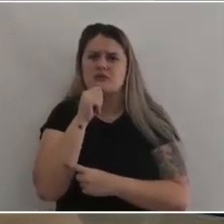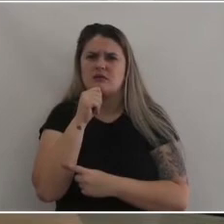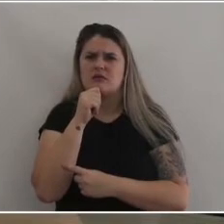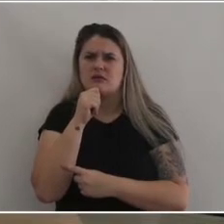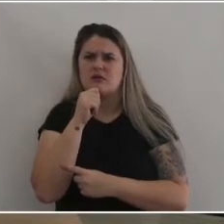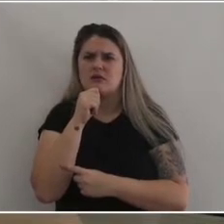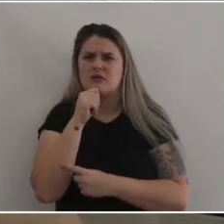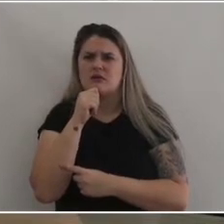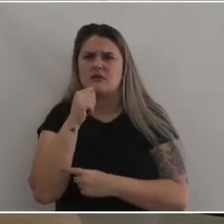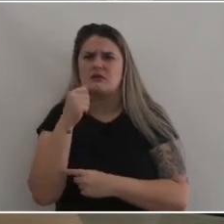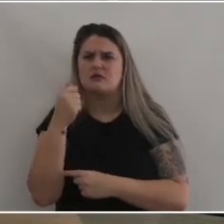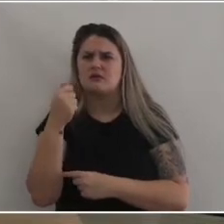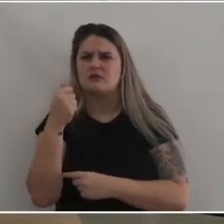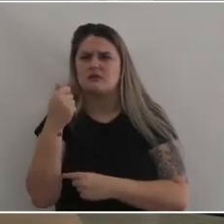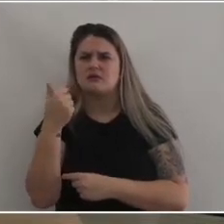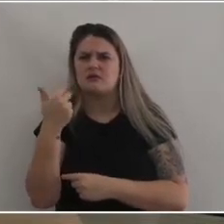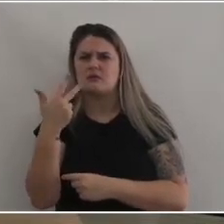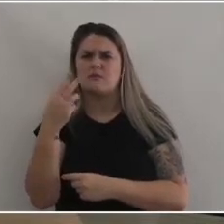Marcão?